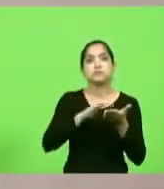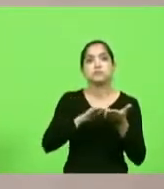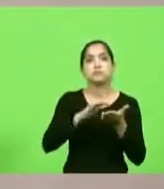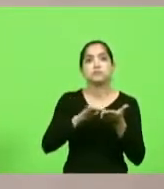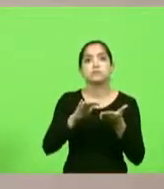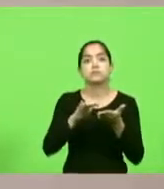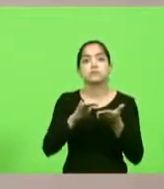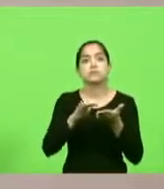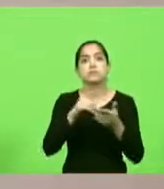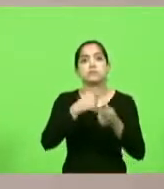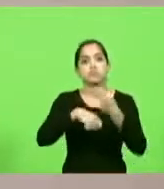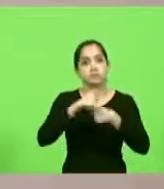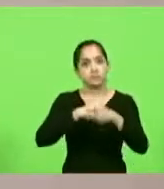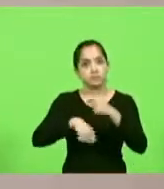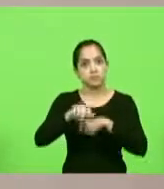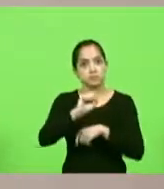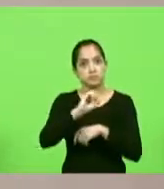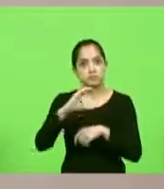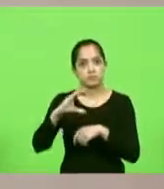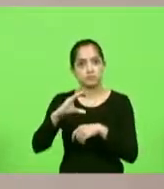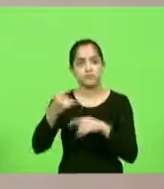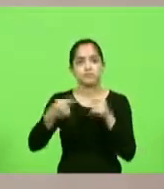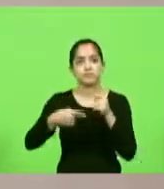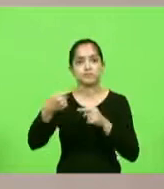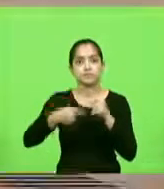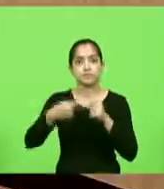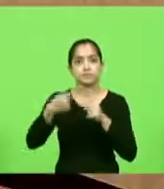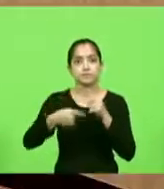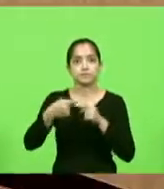da Administração de Santa Catarina. Em discussão.